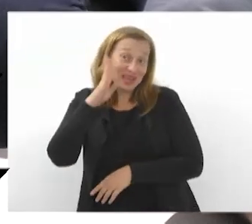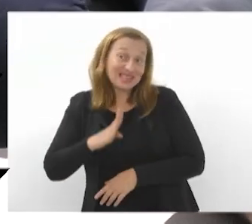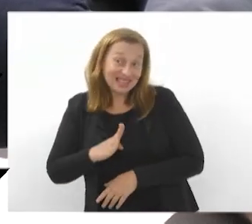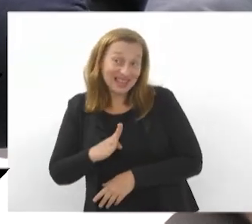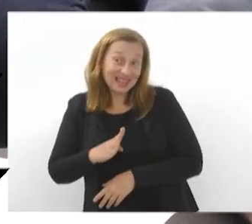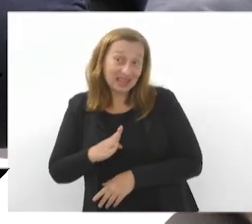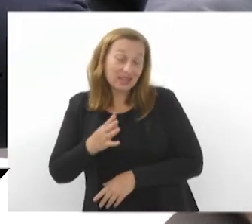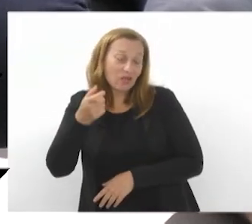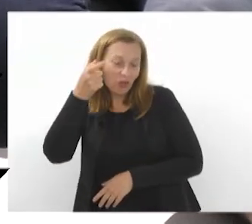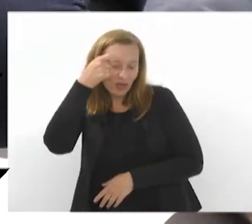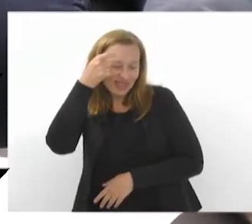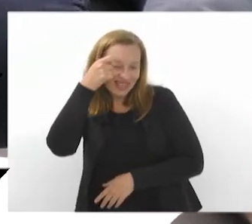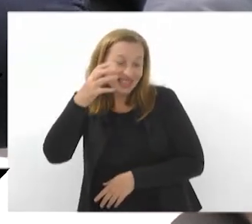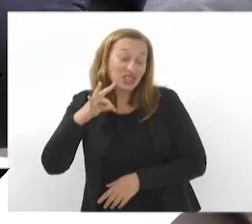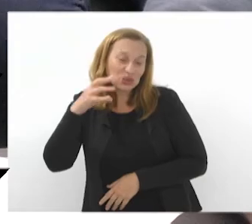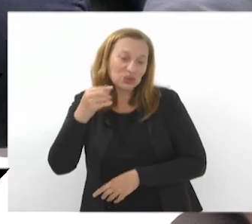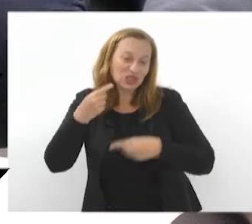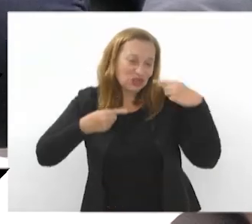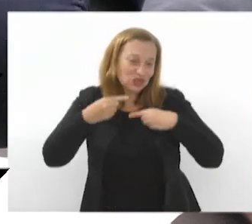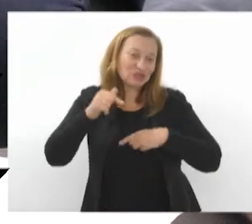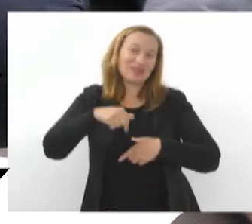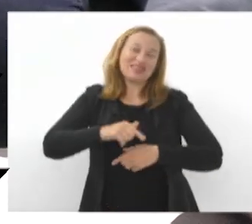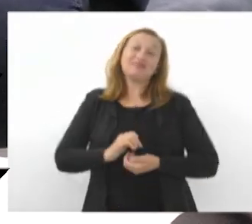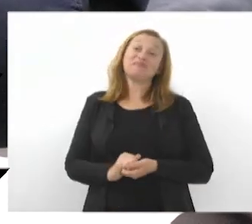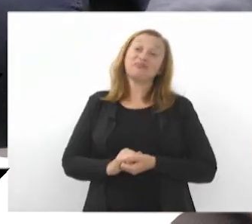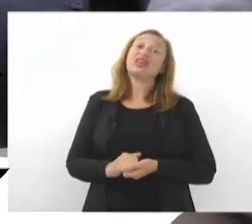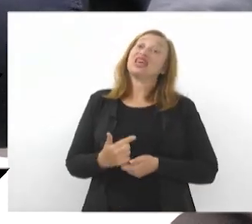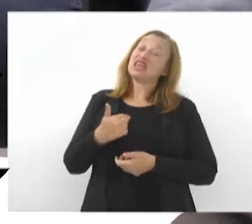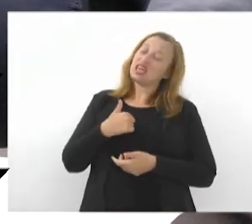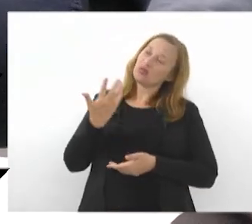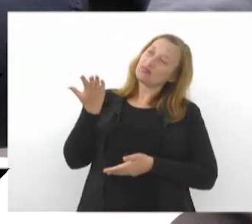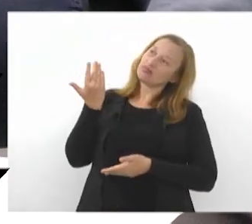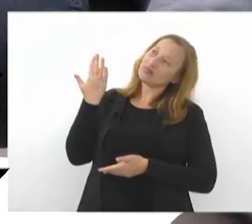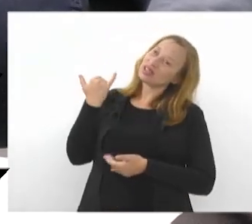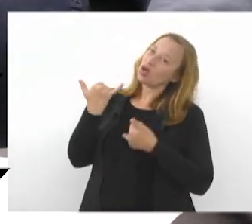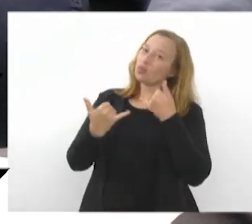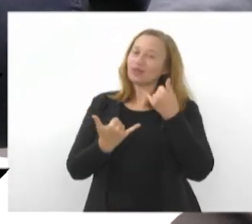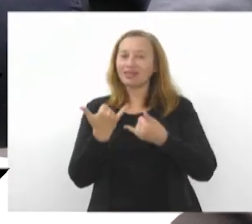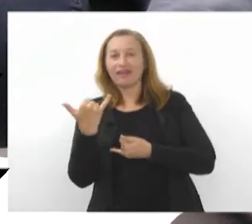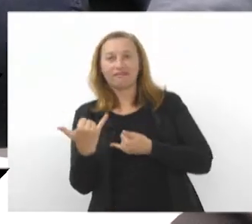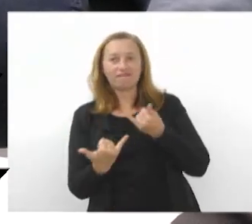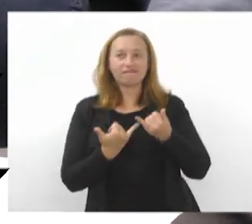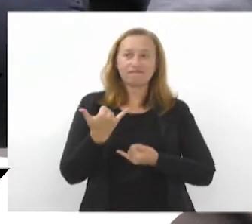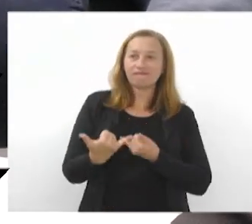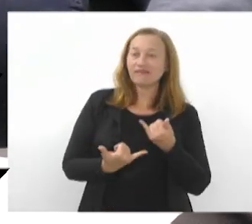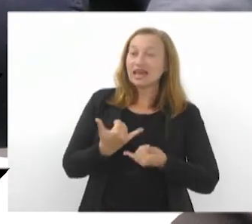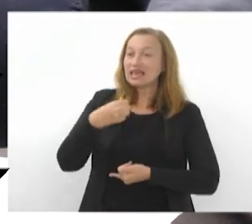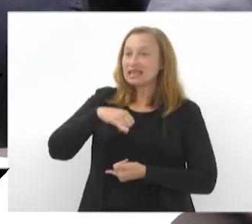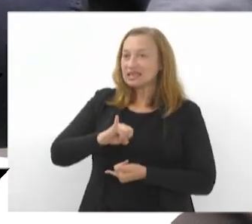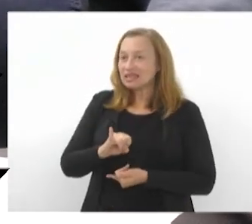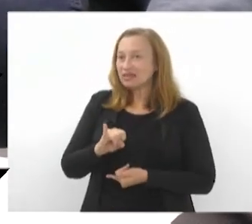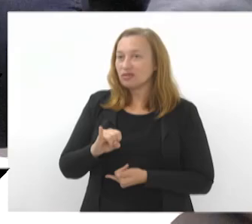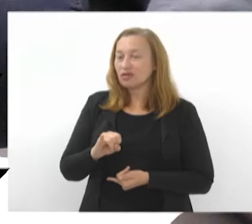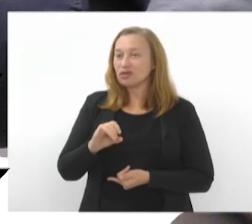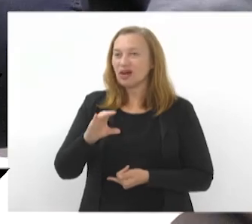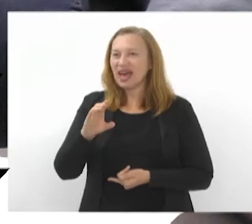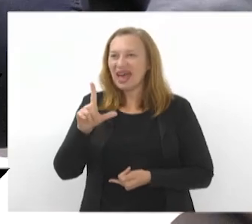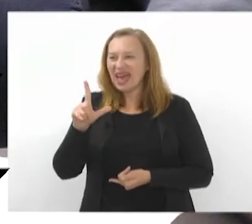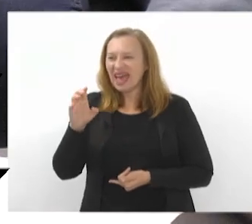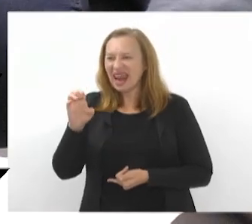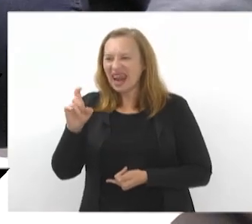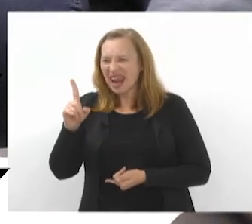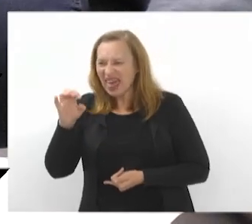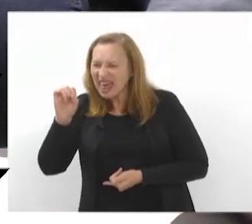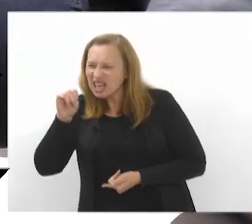fica ciente de tudo que a gente discute aqui. E eu, na época, brincava que, se fosse só pelo relax,